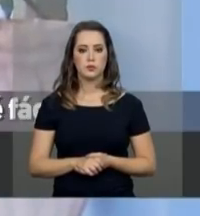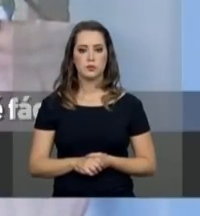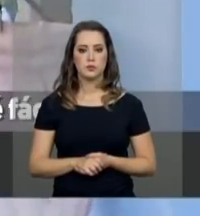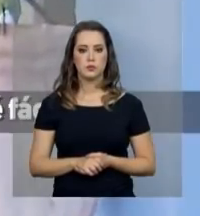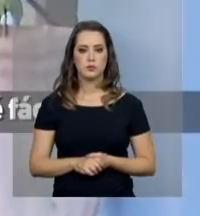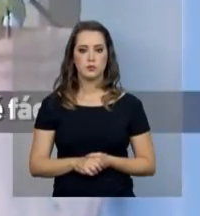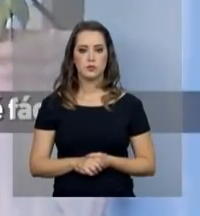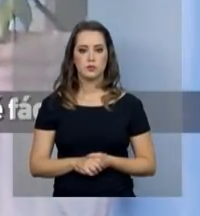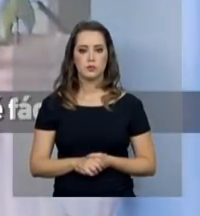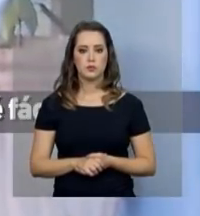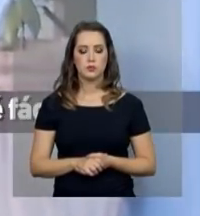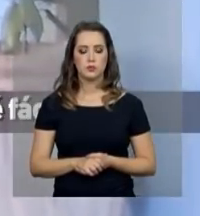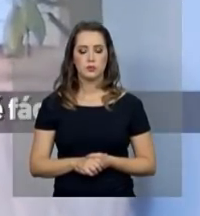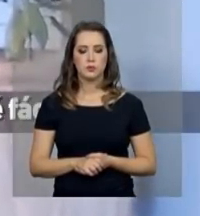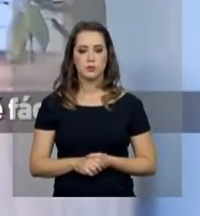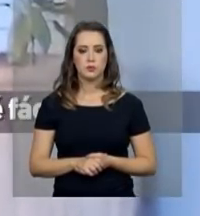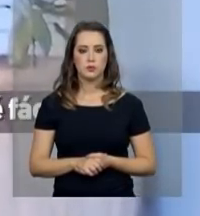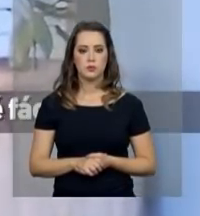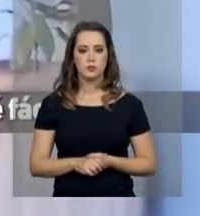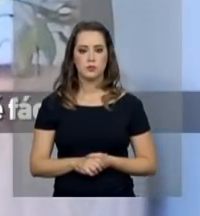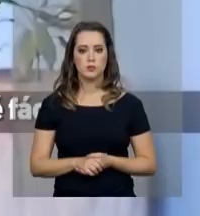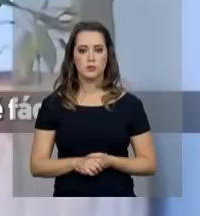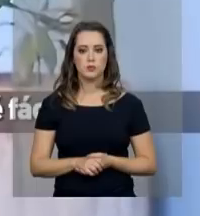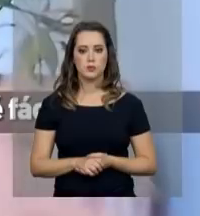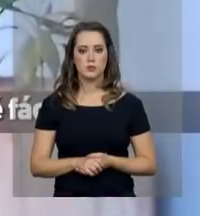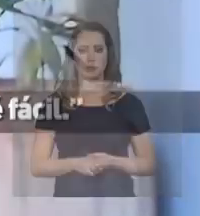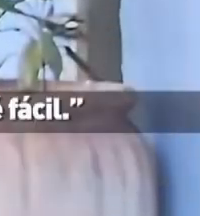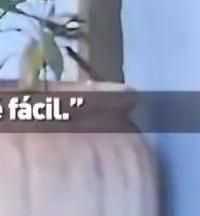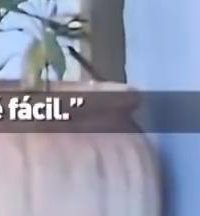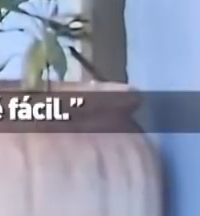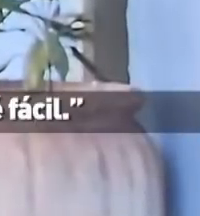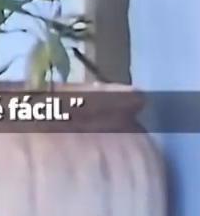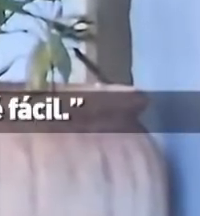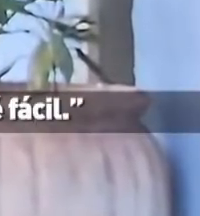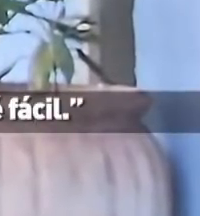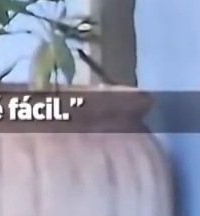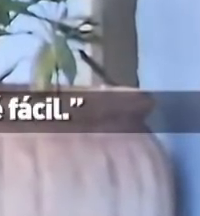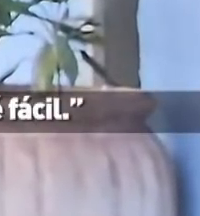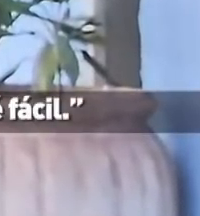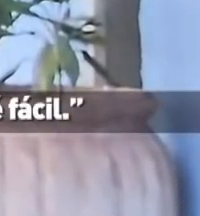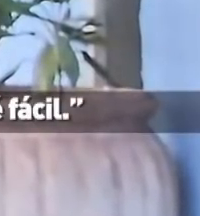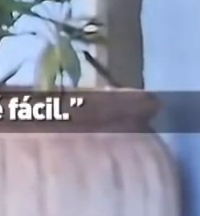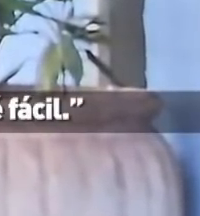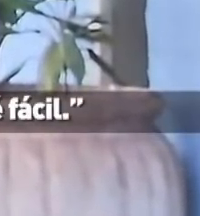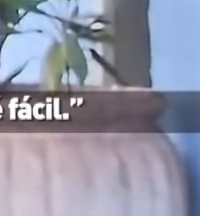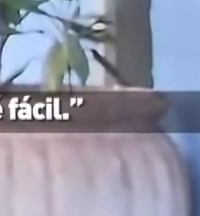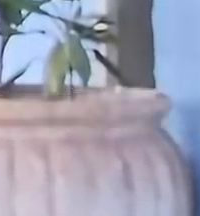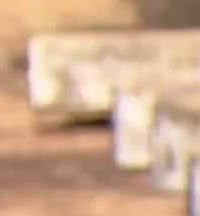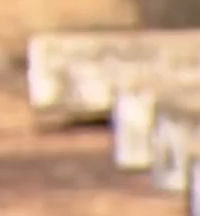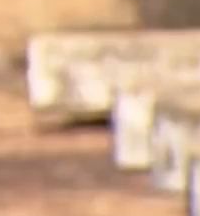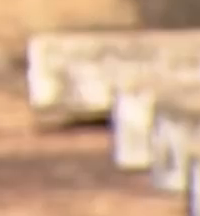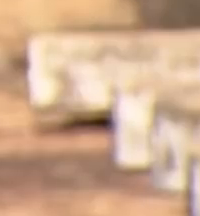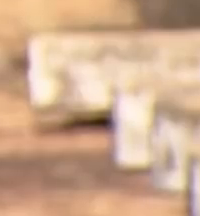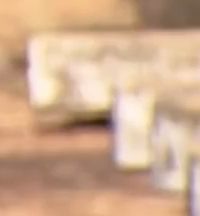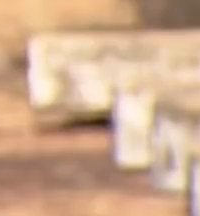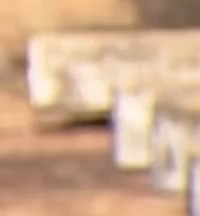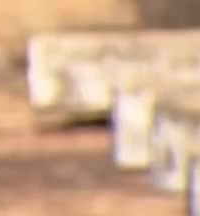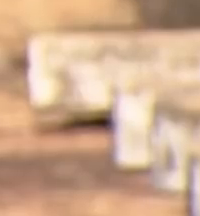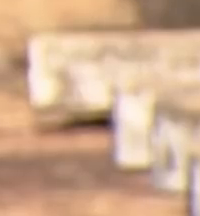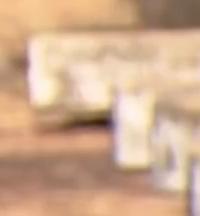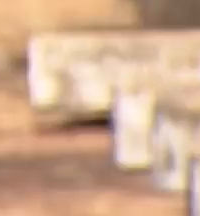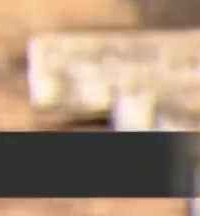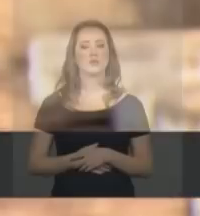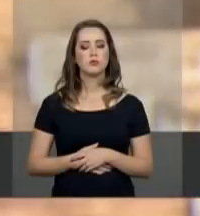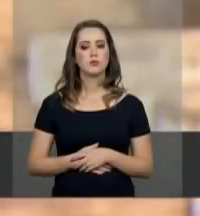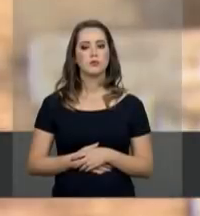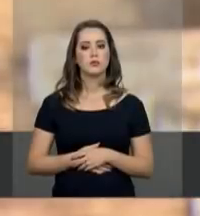é o máximo. É meu país, é minha família, é tudo o que tenho. E não é fácil. A transferência dos